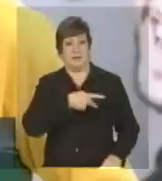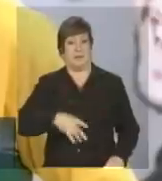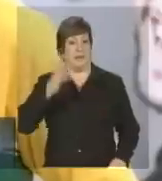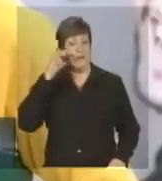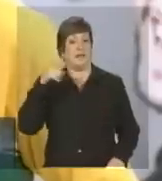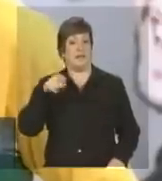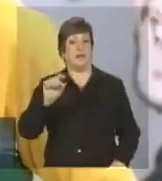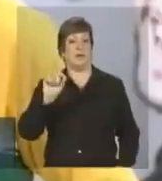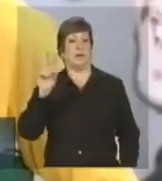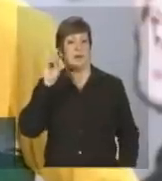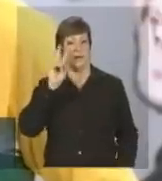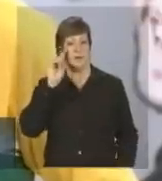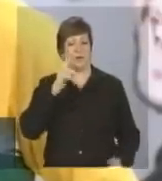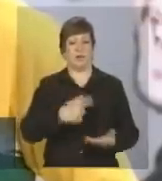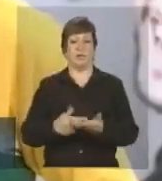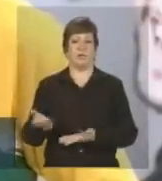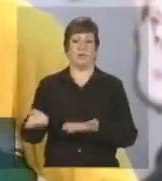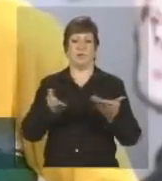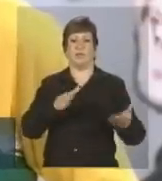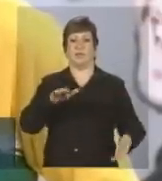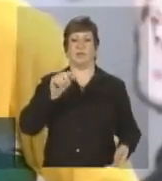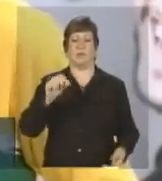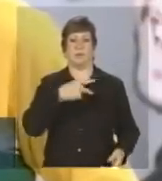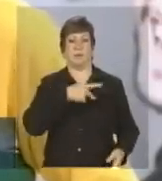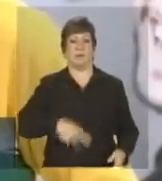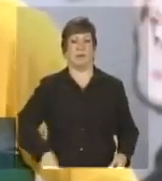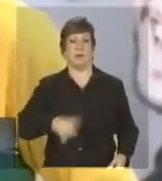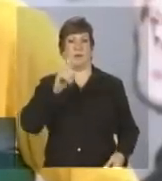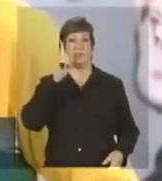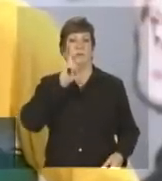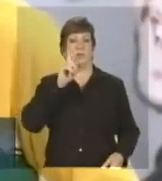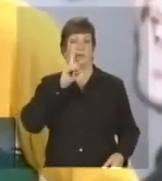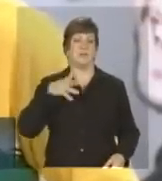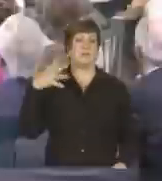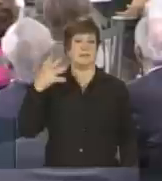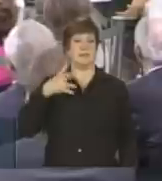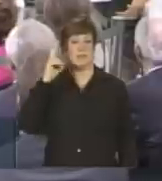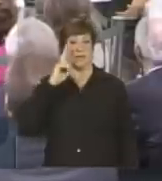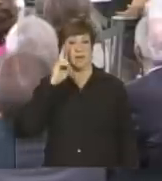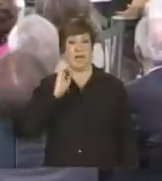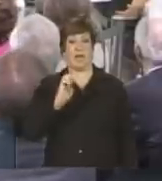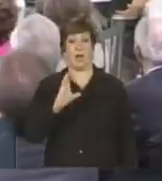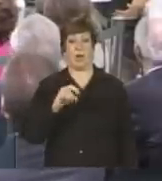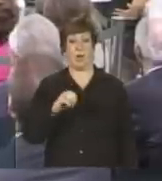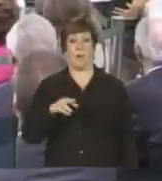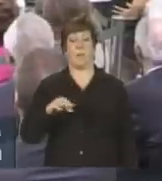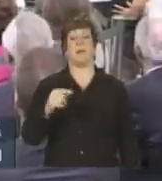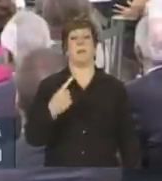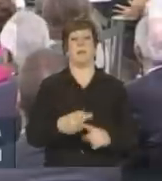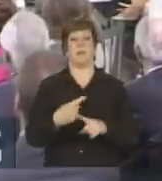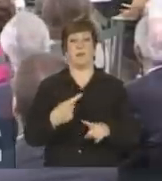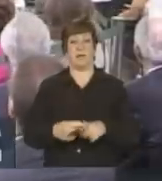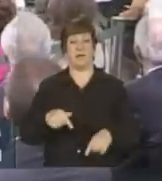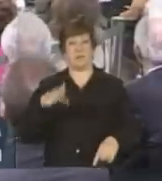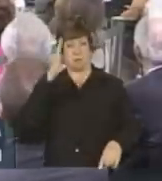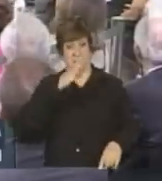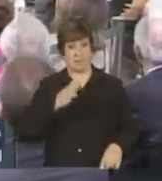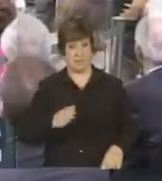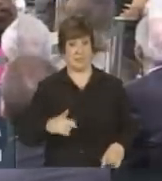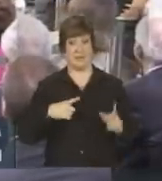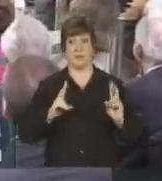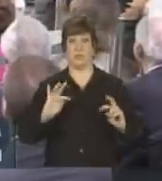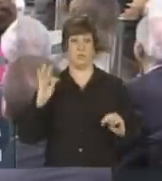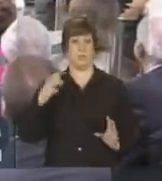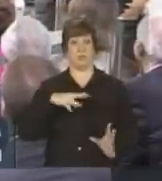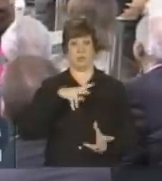seria chamada ou convidada pelo presidente dos Estados Unidos para dar umas palestras sobre economia, já que o Brasil tem sido uma referência